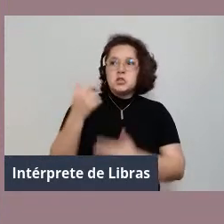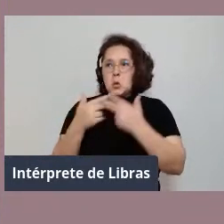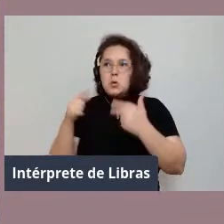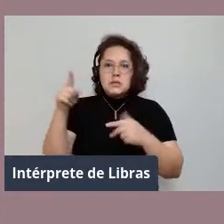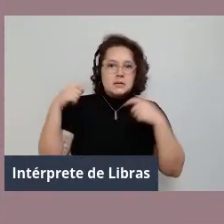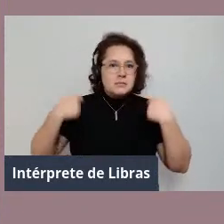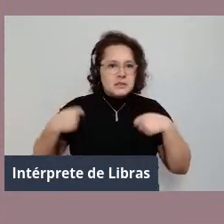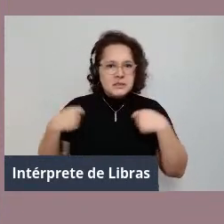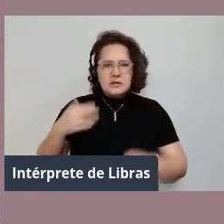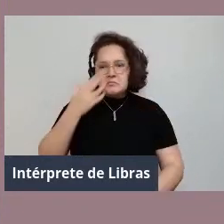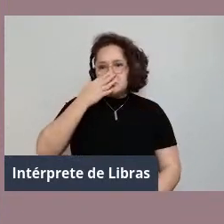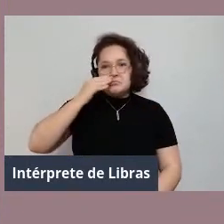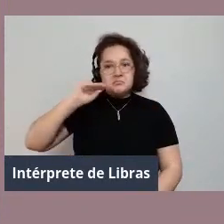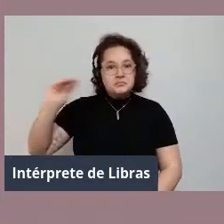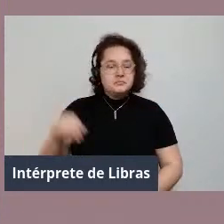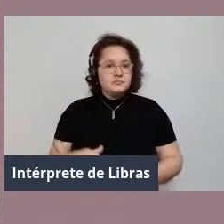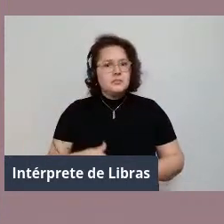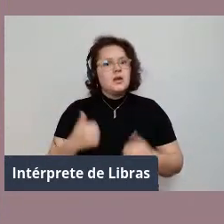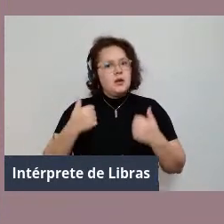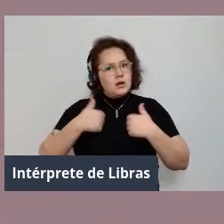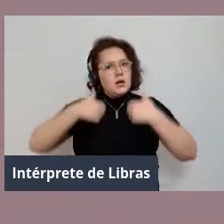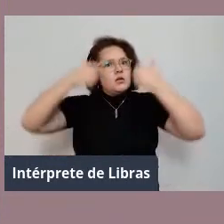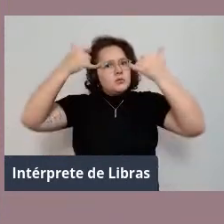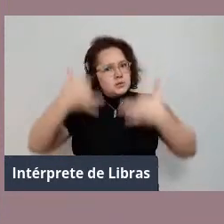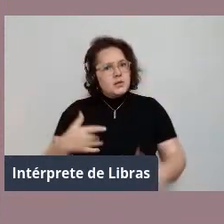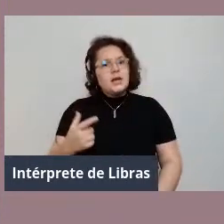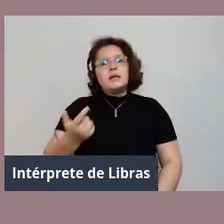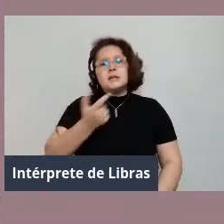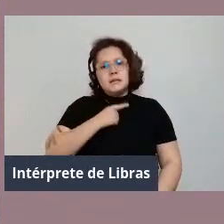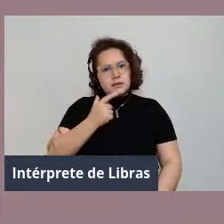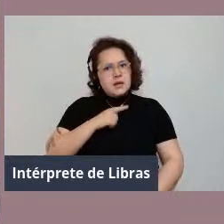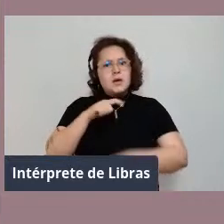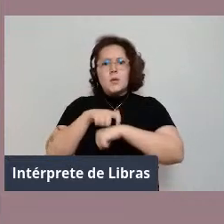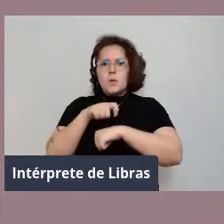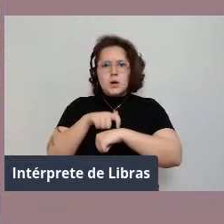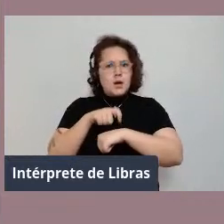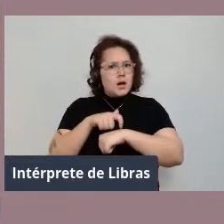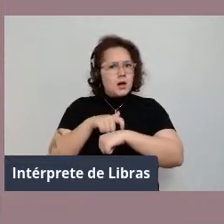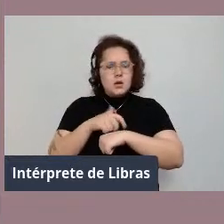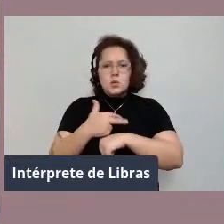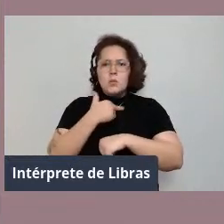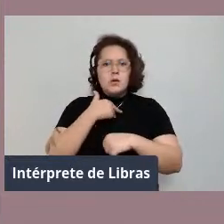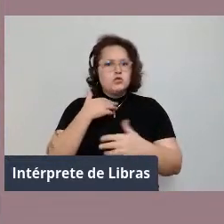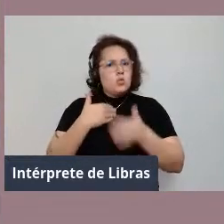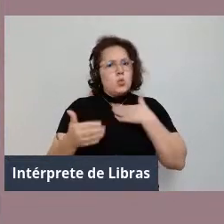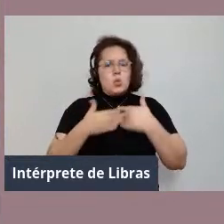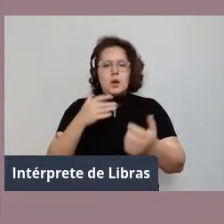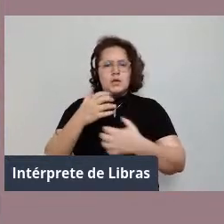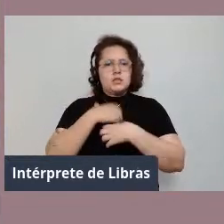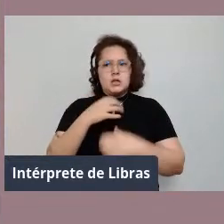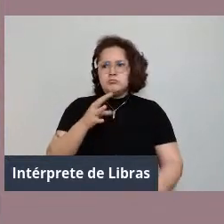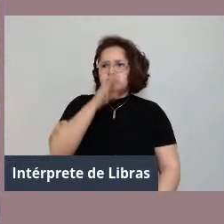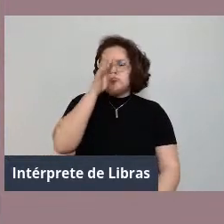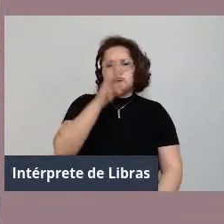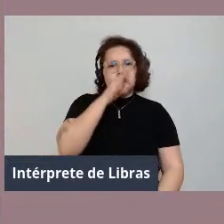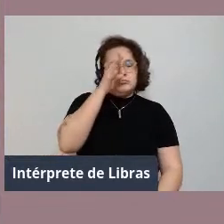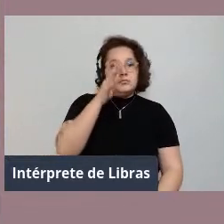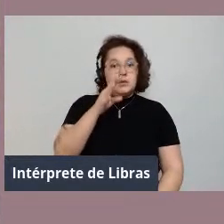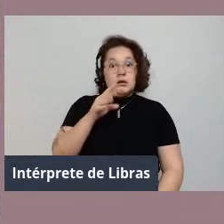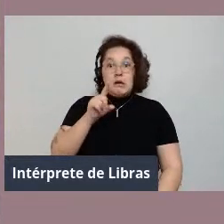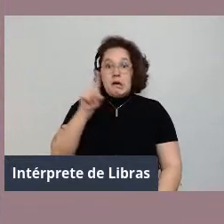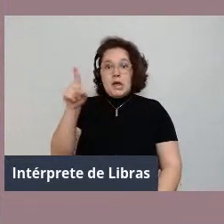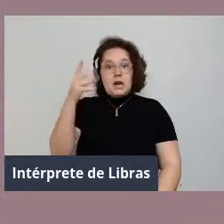premente. Eu expliquei que eu tinha um horário a cumprir, não podia dispor do meu tempo como quisesse. Não havia jeito de ela aceitar